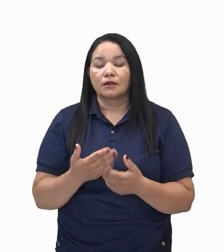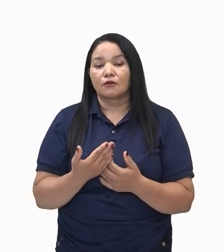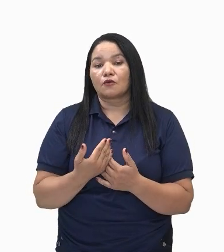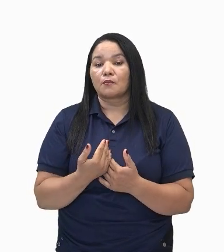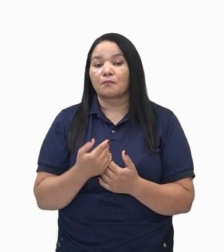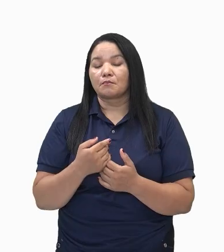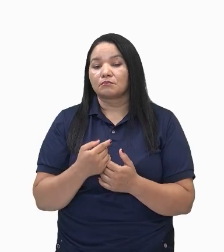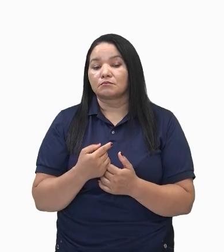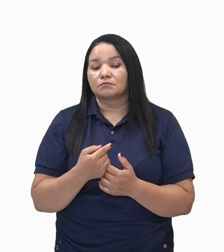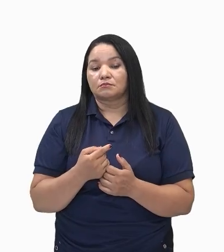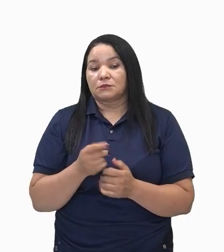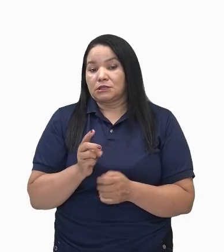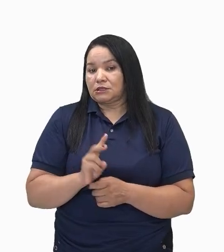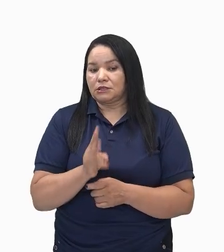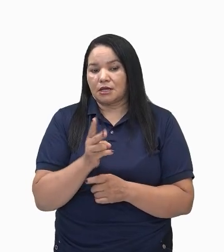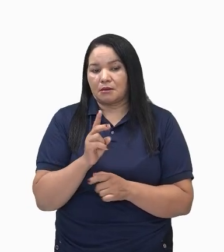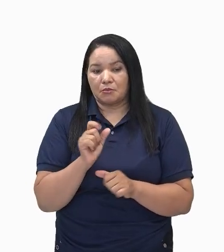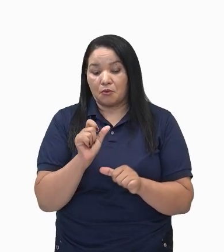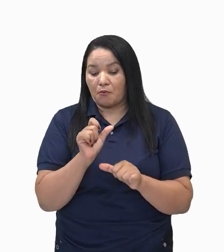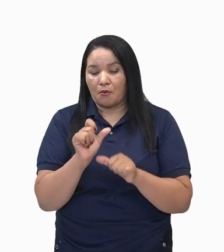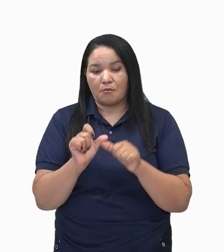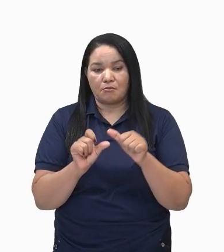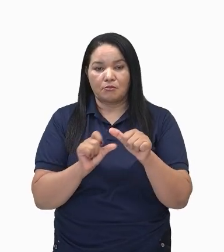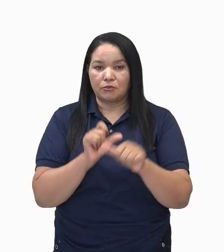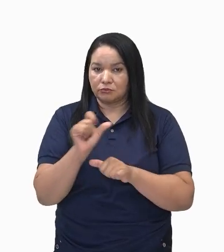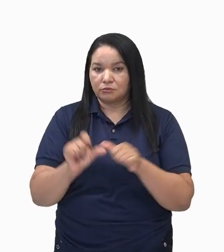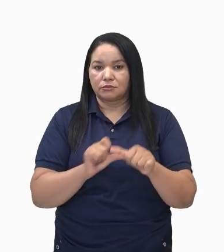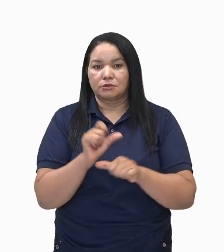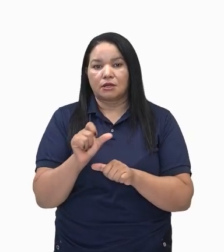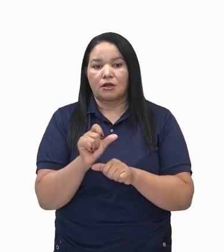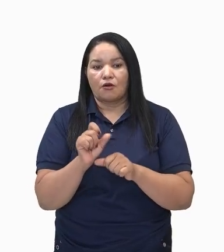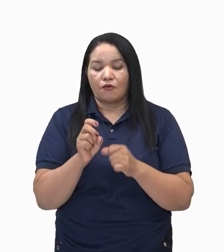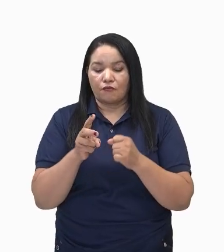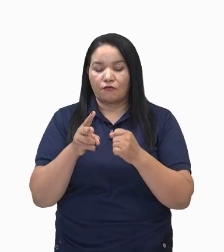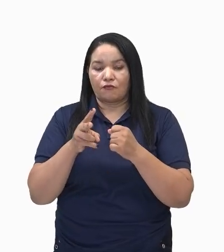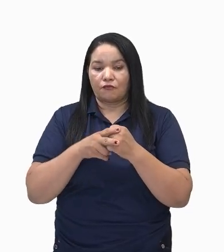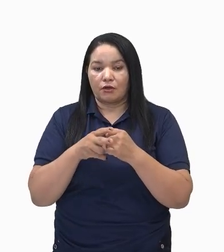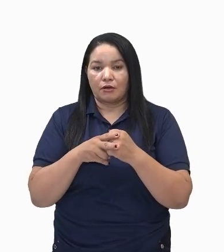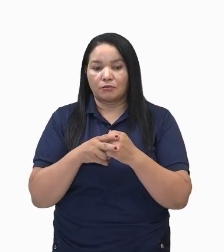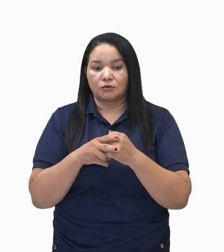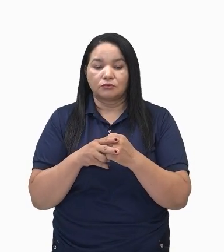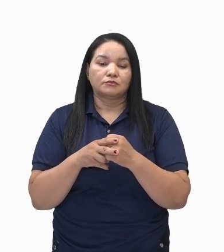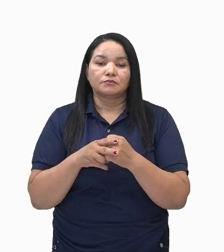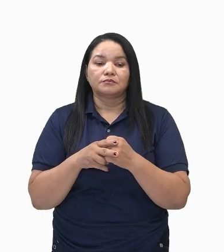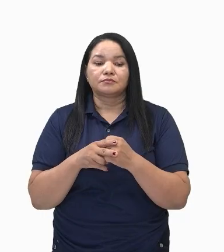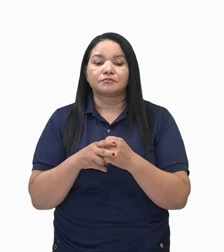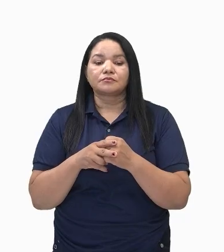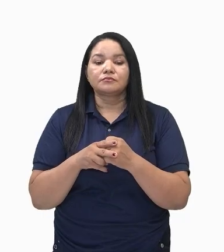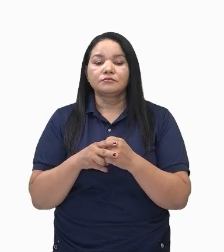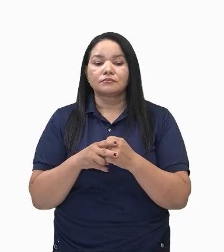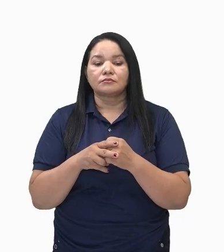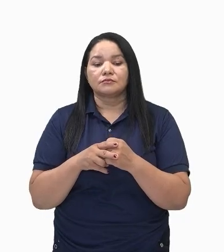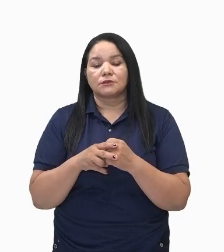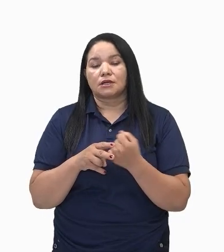vou modificar aí a presença, né? Vou modificar sempre, então, a posição entre